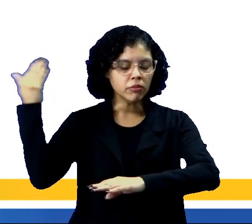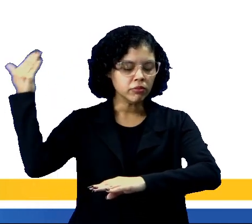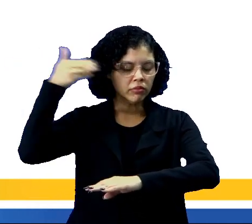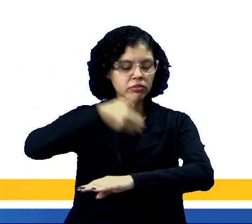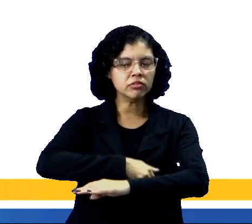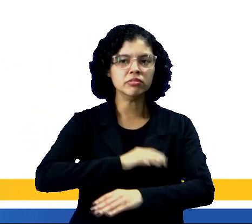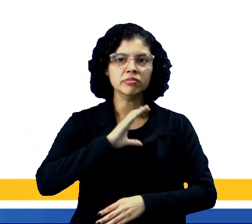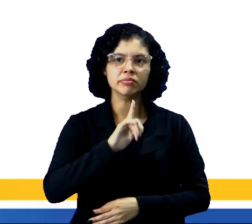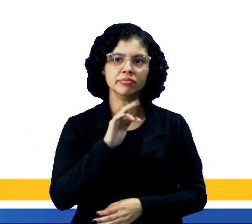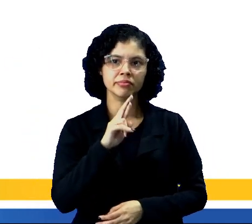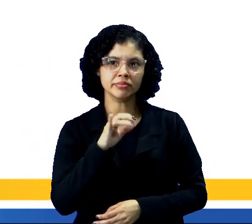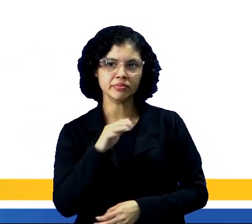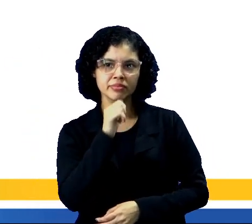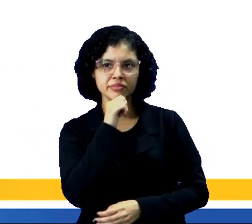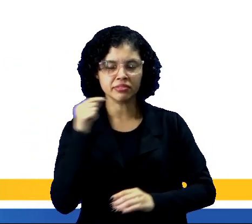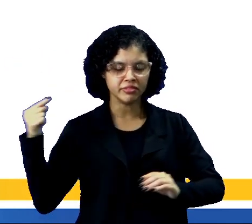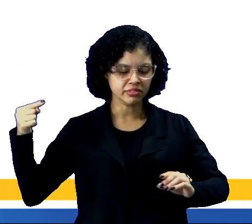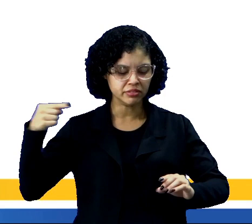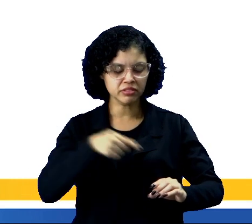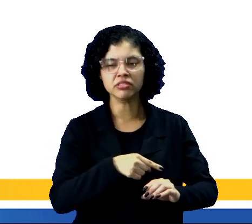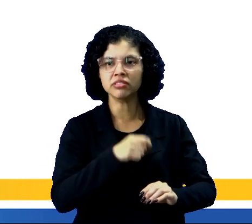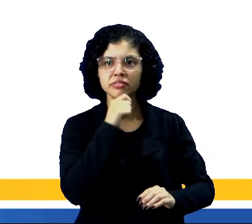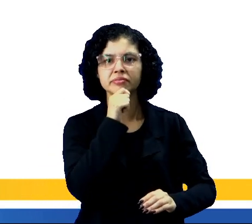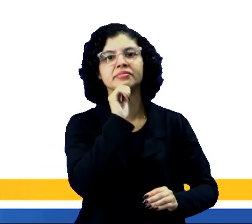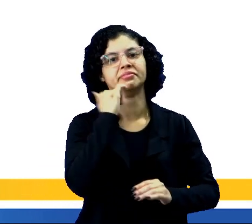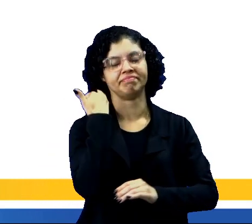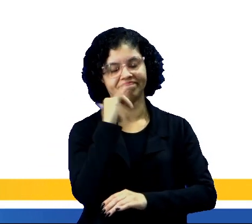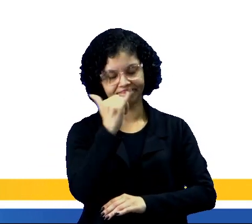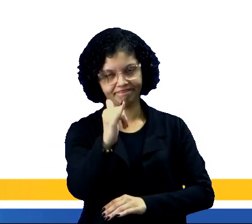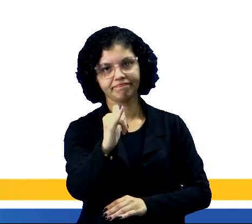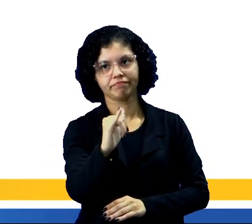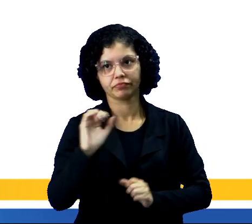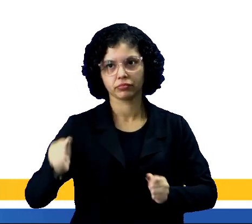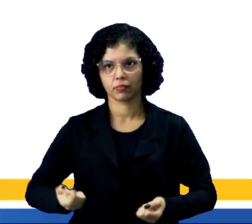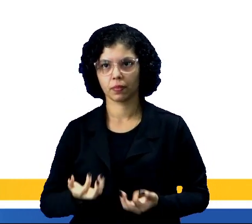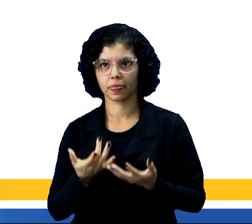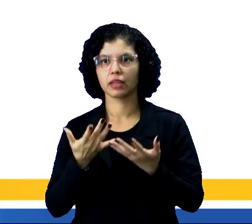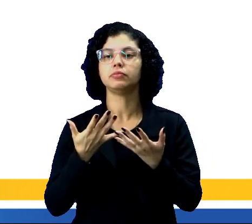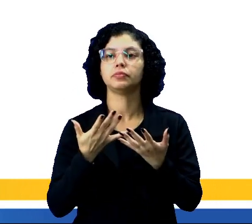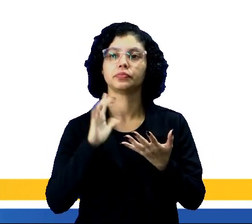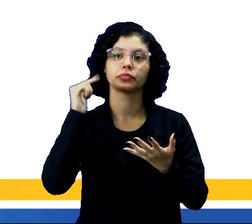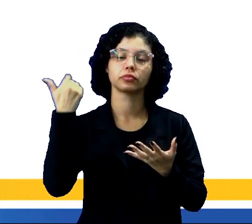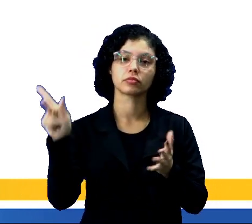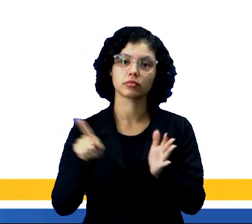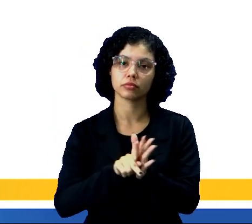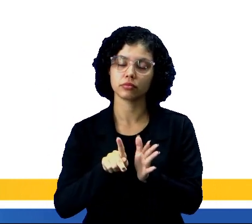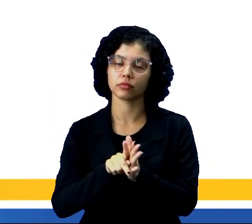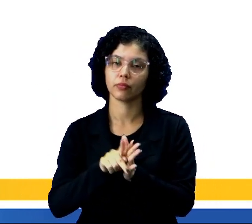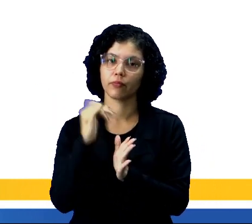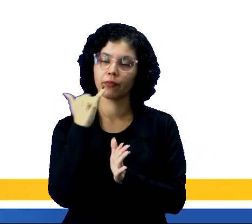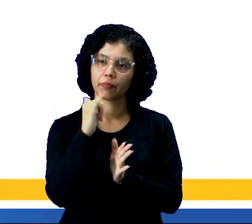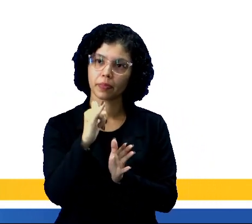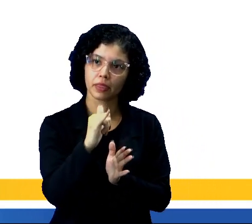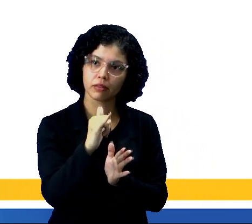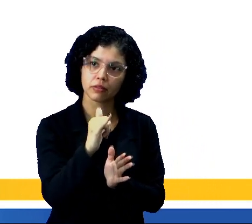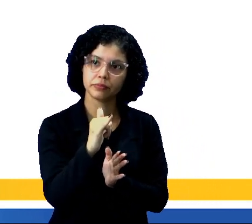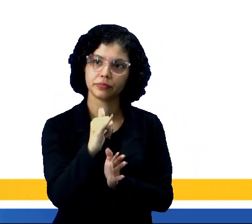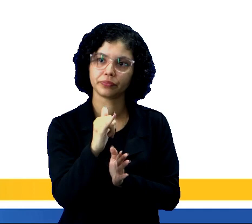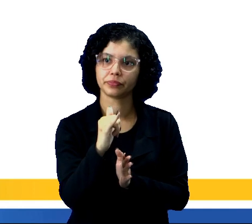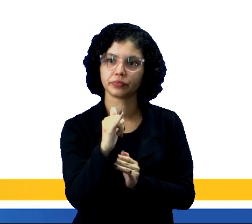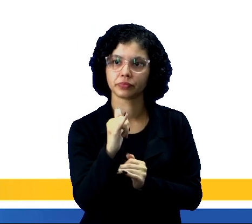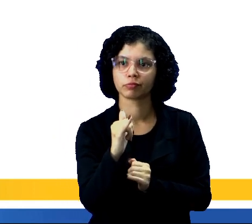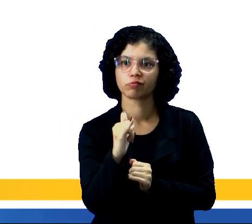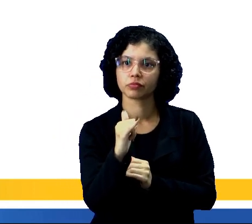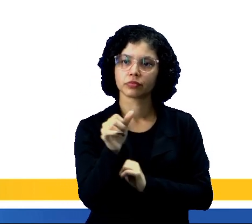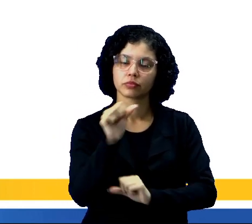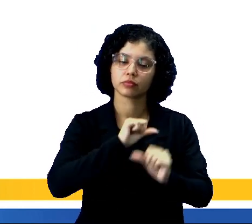diretamente na clorofila e aí os elétrons eles são excitados, né, lá justamente na clorofila. E aí esses